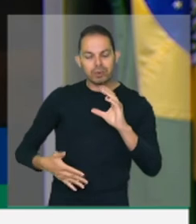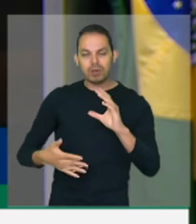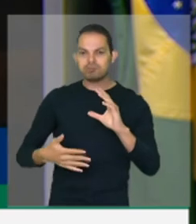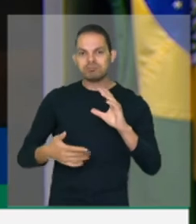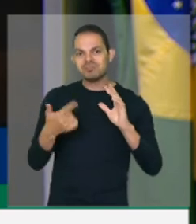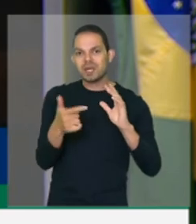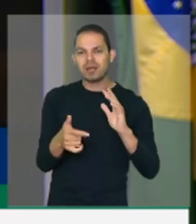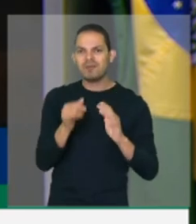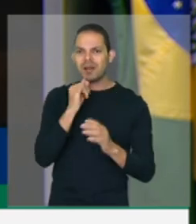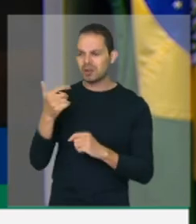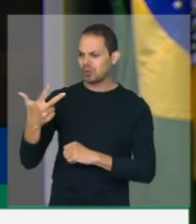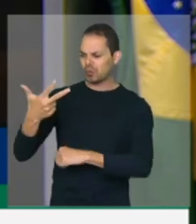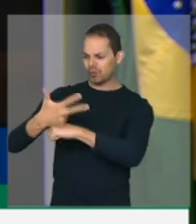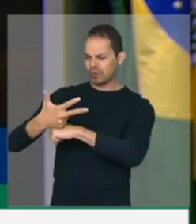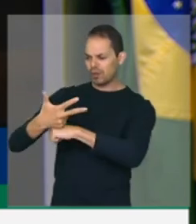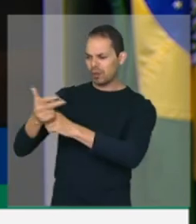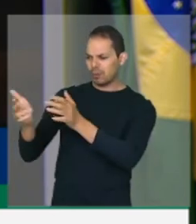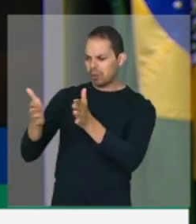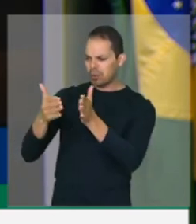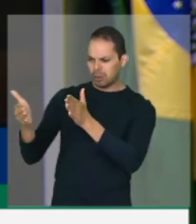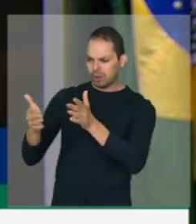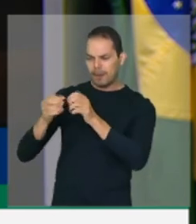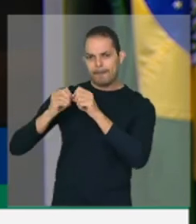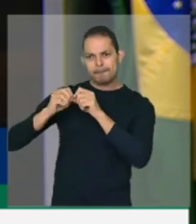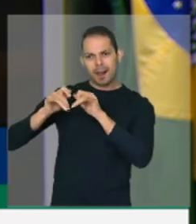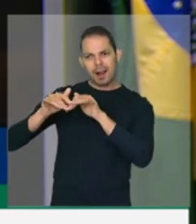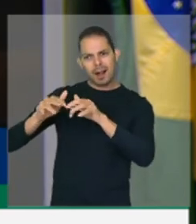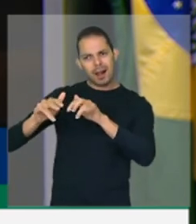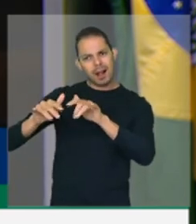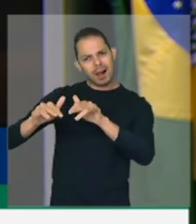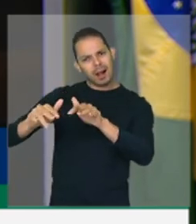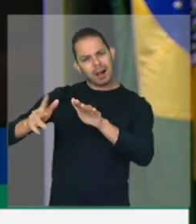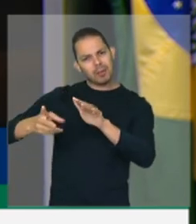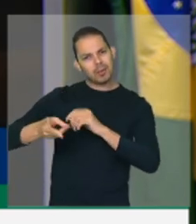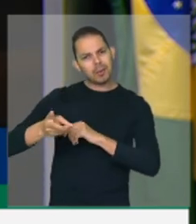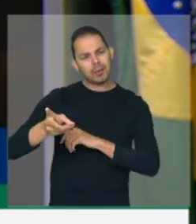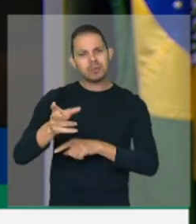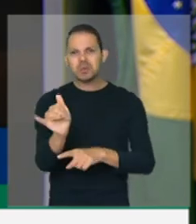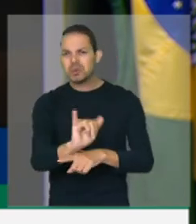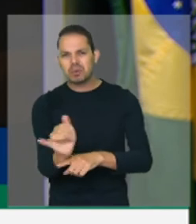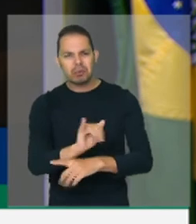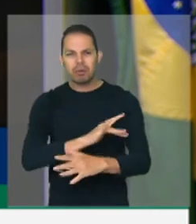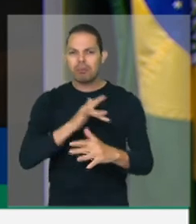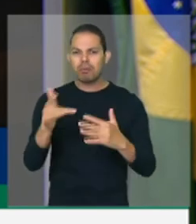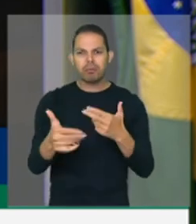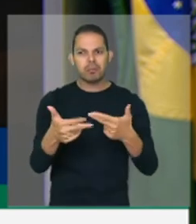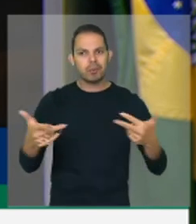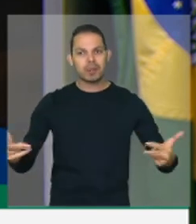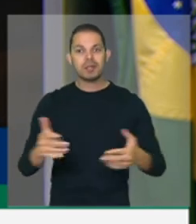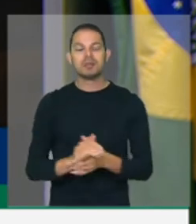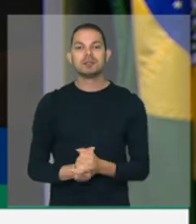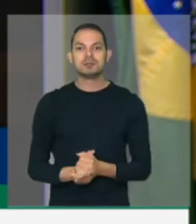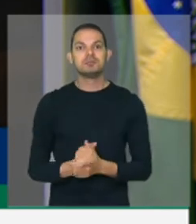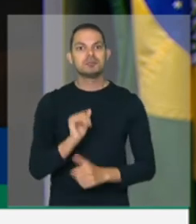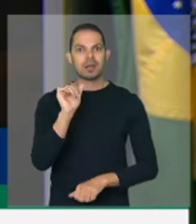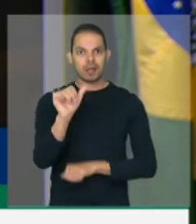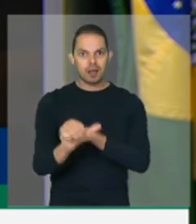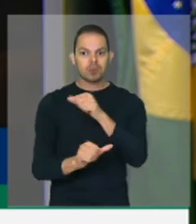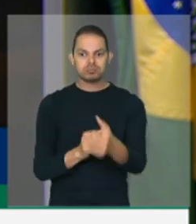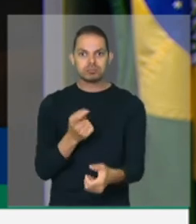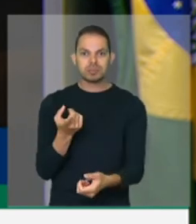que um vídeo, porque está rodando eternamente no YouTube ou nas redes sociais, transforma